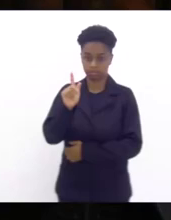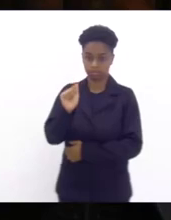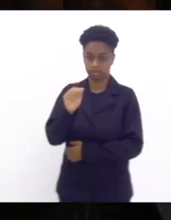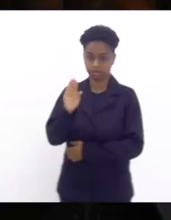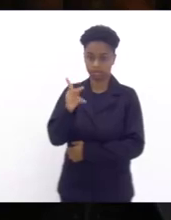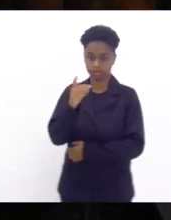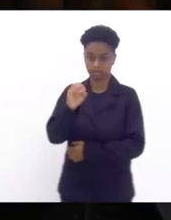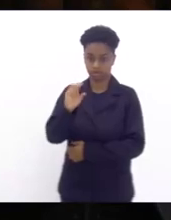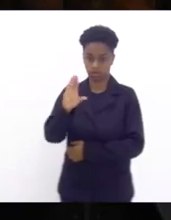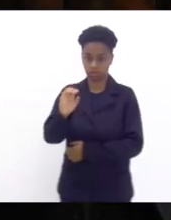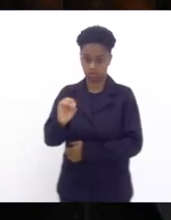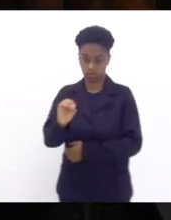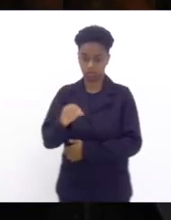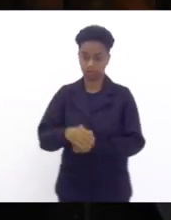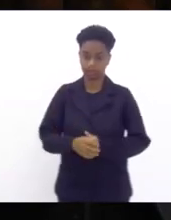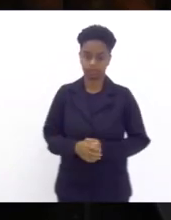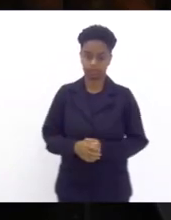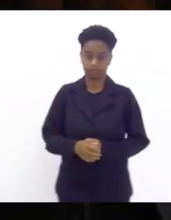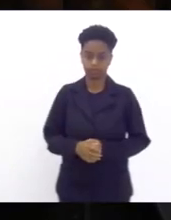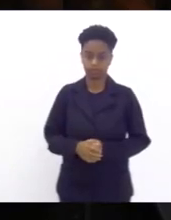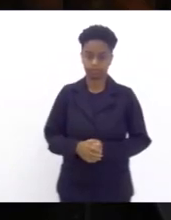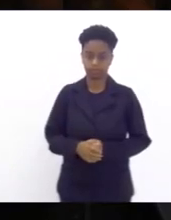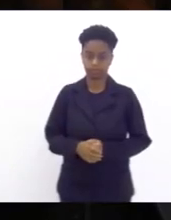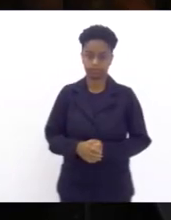que é o nosso